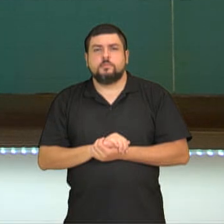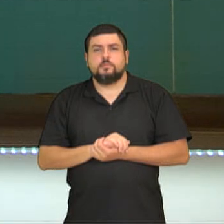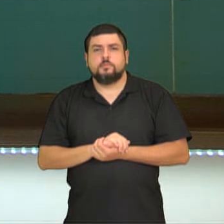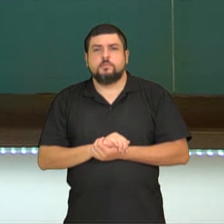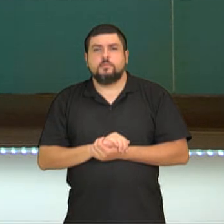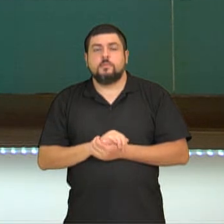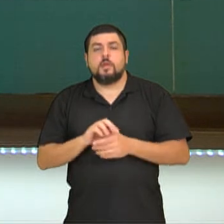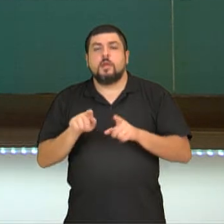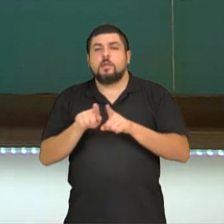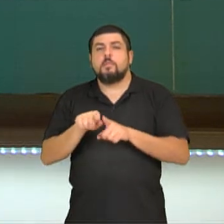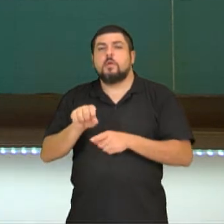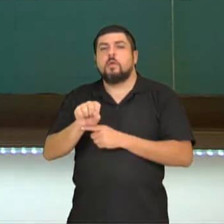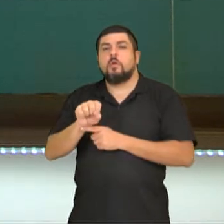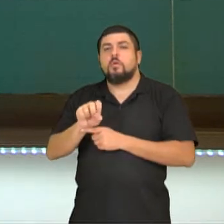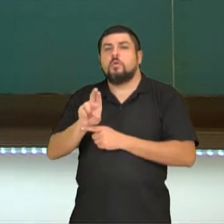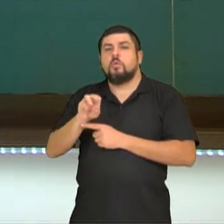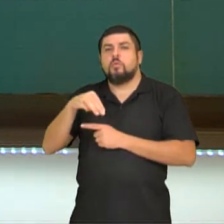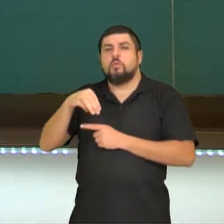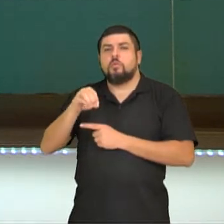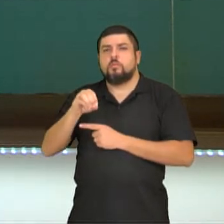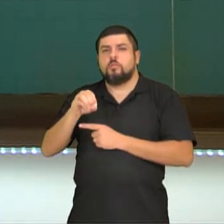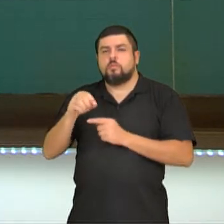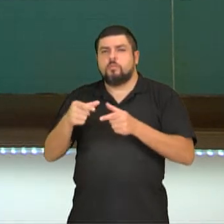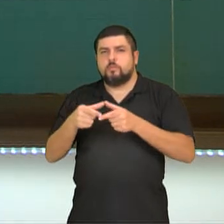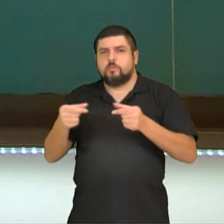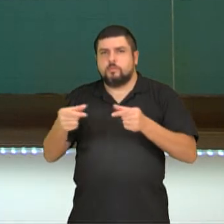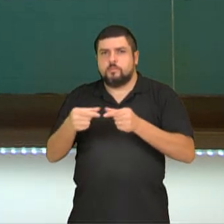de aproximação, contato direto ali, ó.